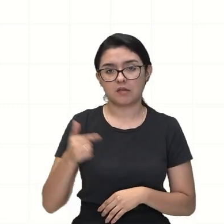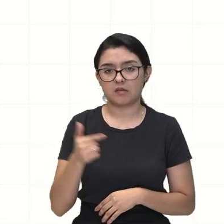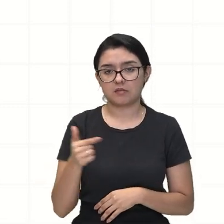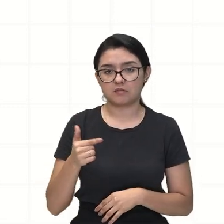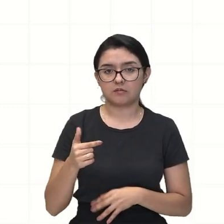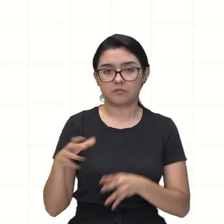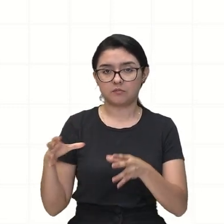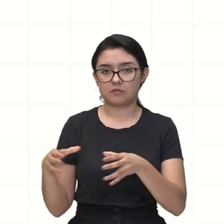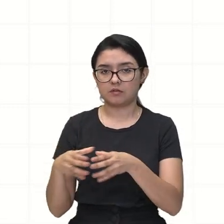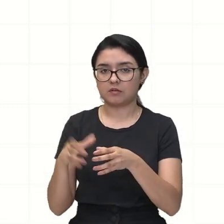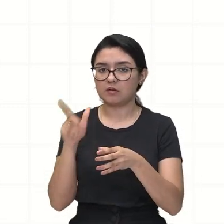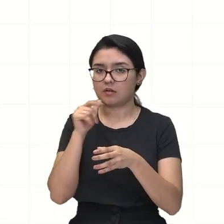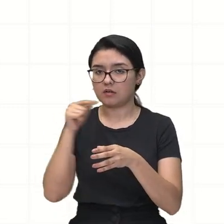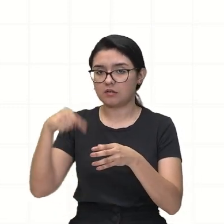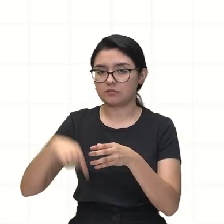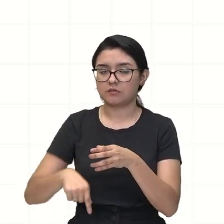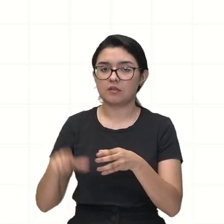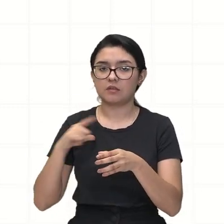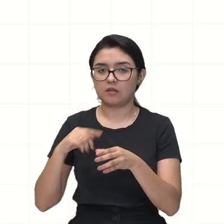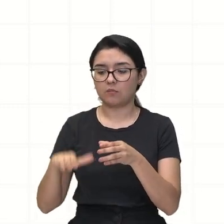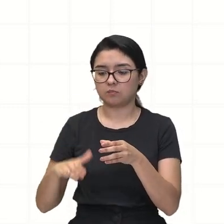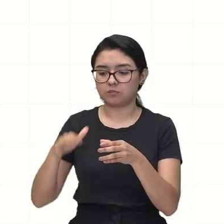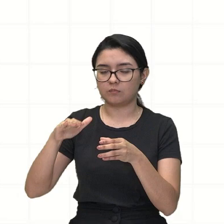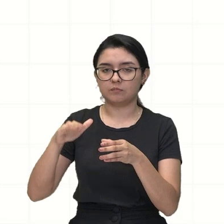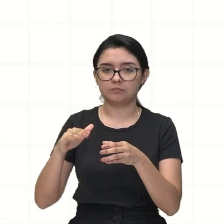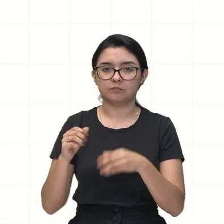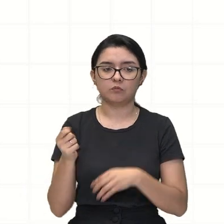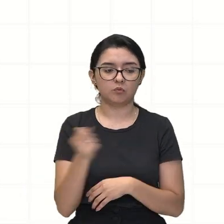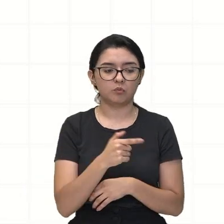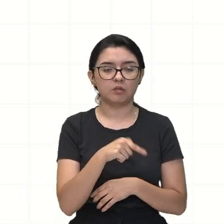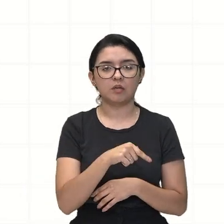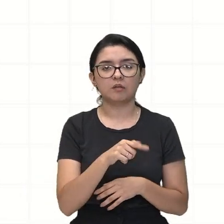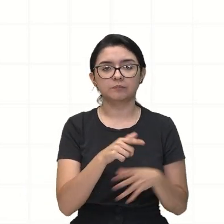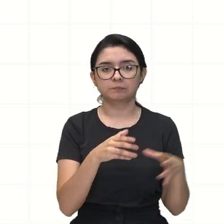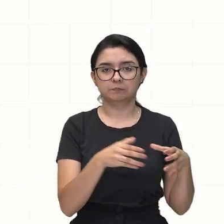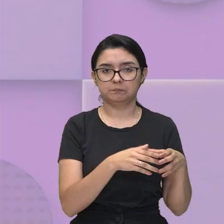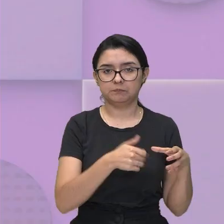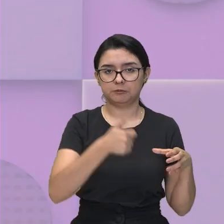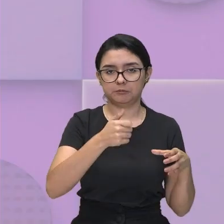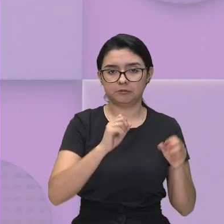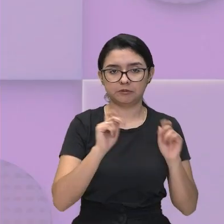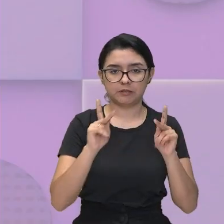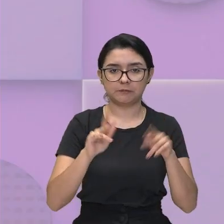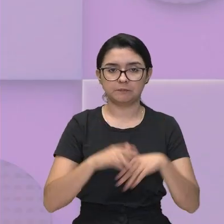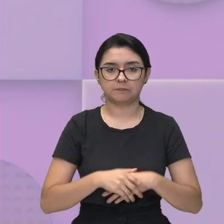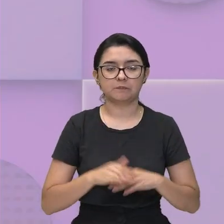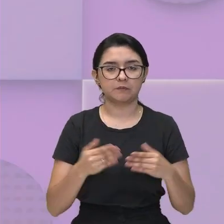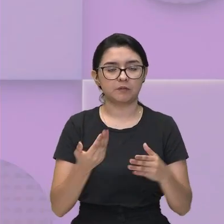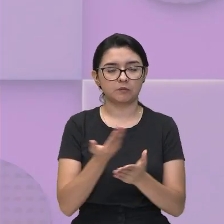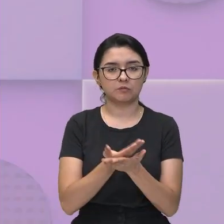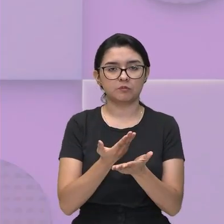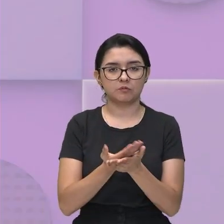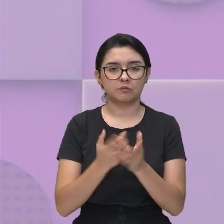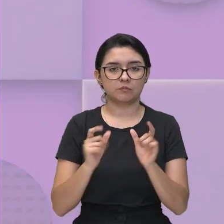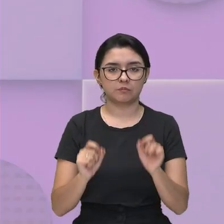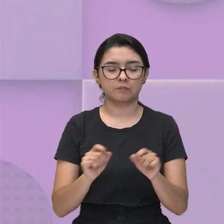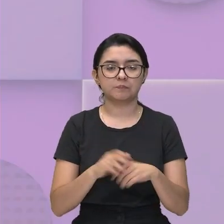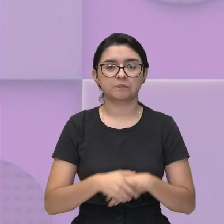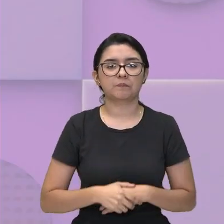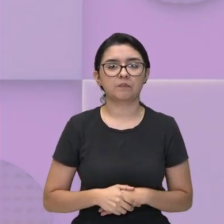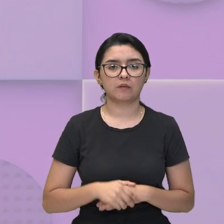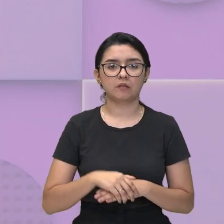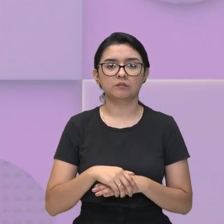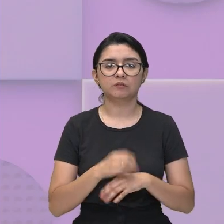contém mais água que a primeira. Correto? Muito bem, queridos alunos, vimos aqui então a